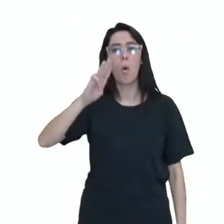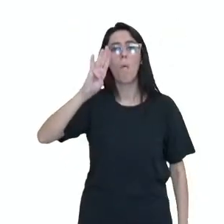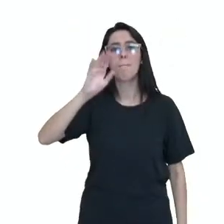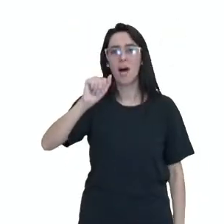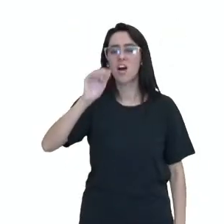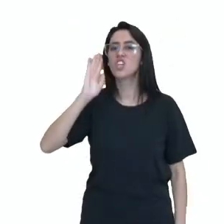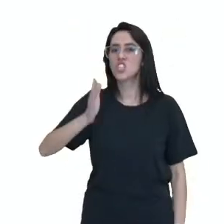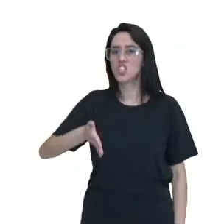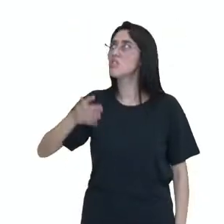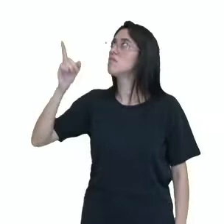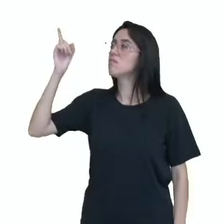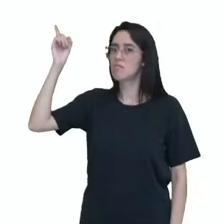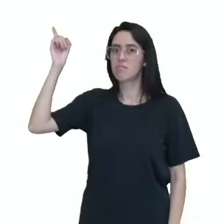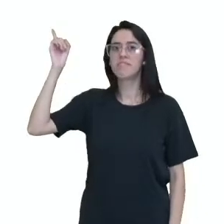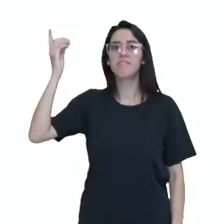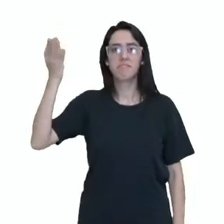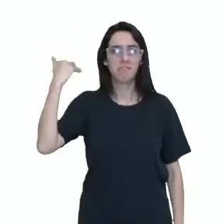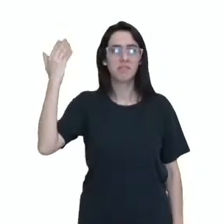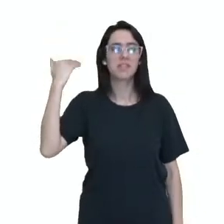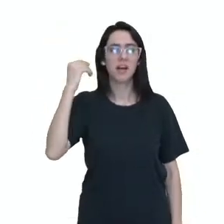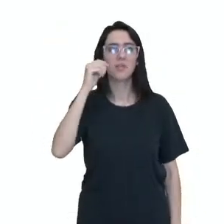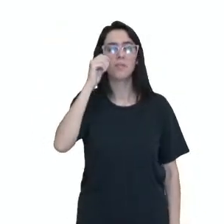arquipélago no meio do Oceano Pacífico.